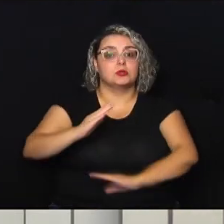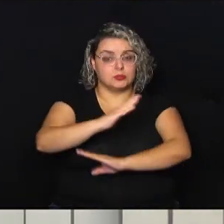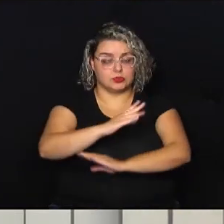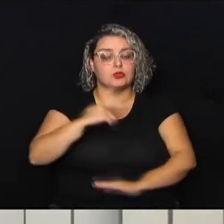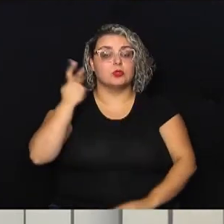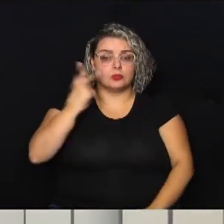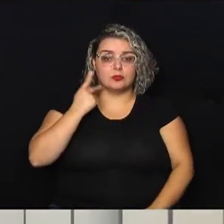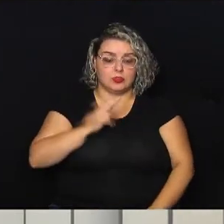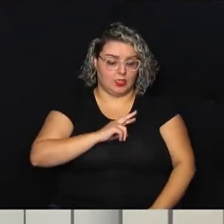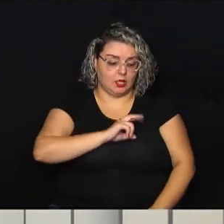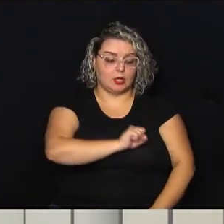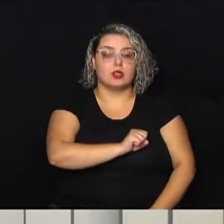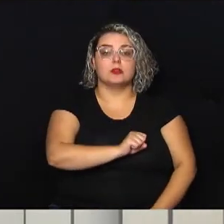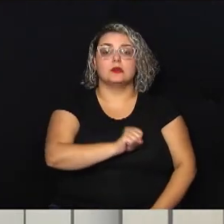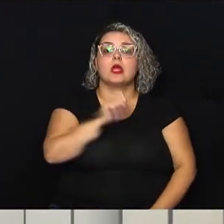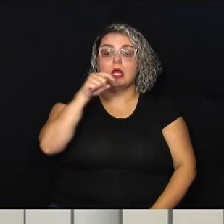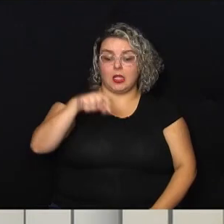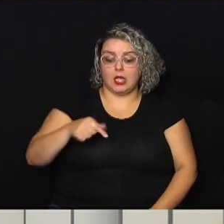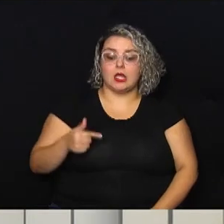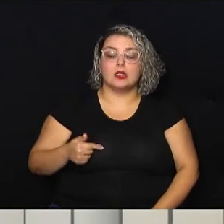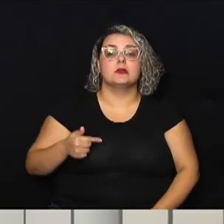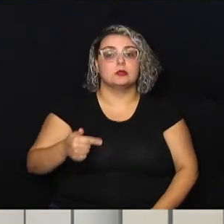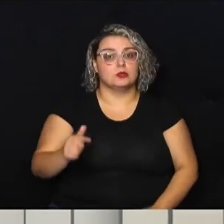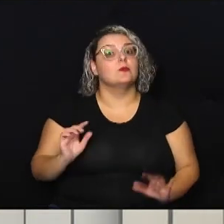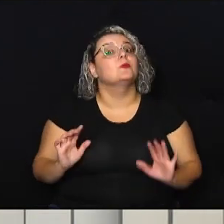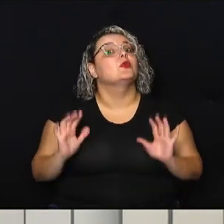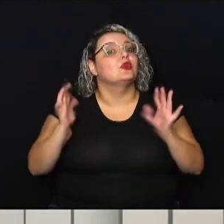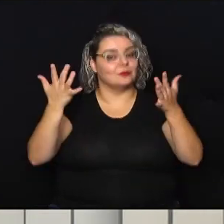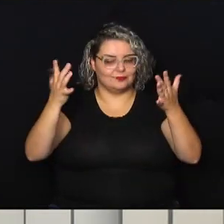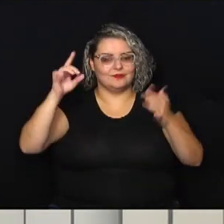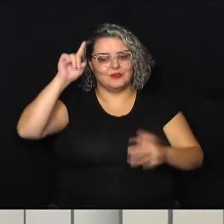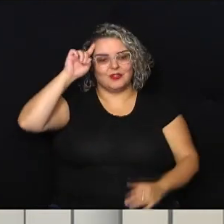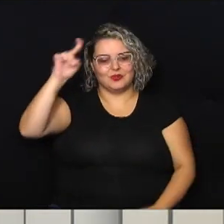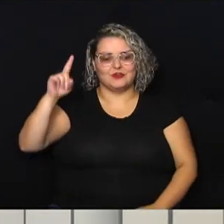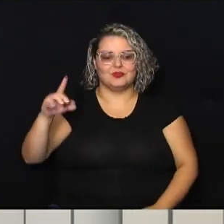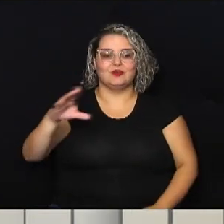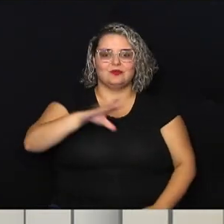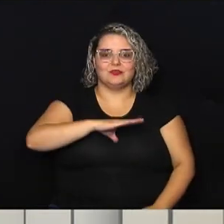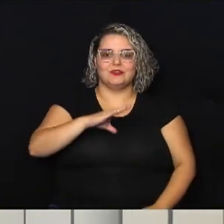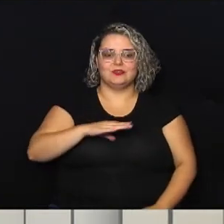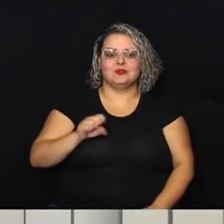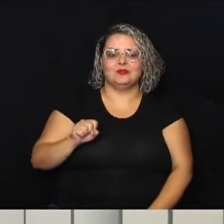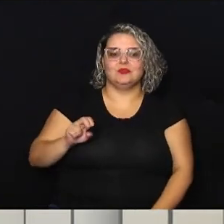Luiz Rossini, essa semana foi comemorado o Dia Municipal da